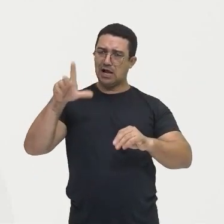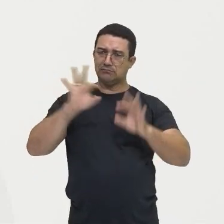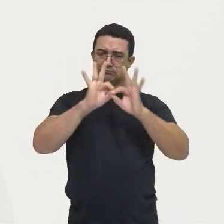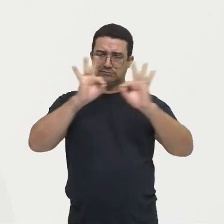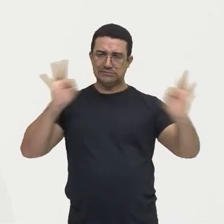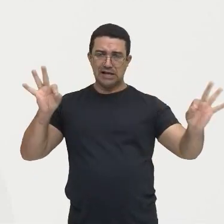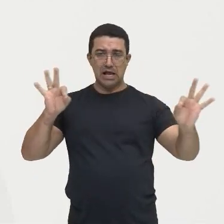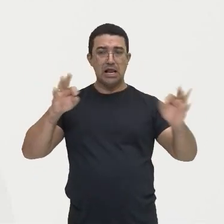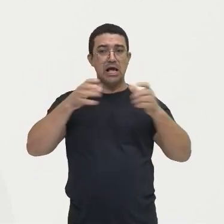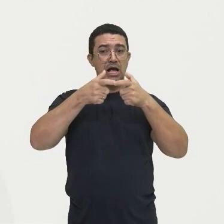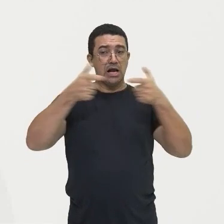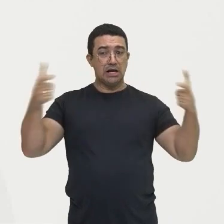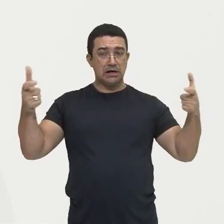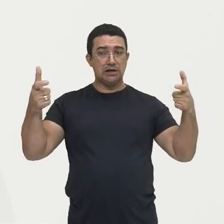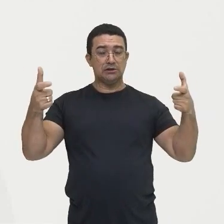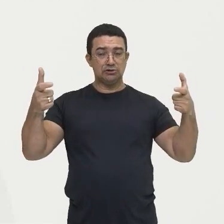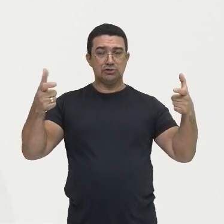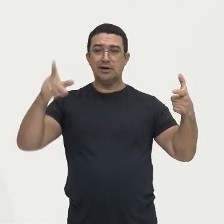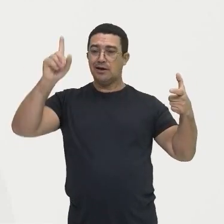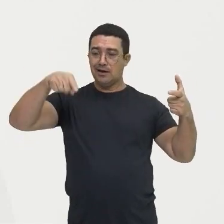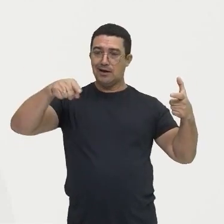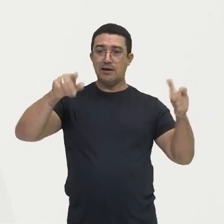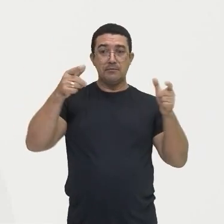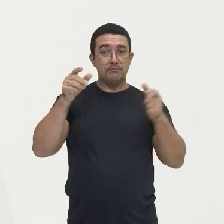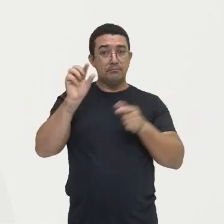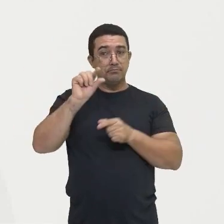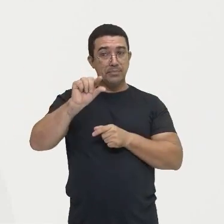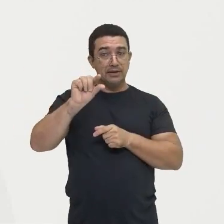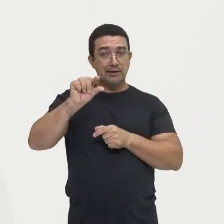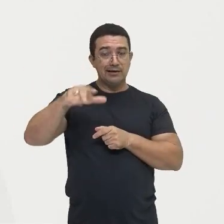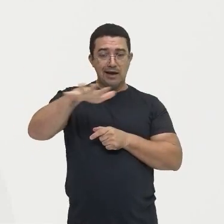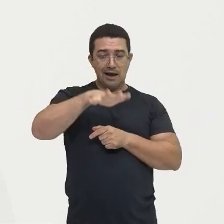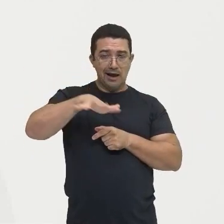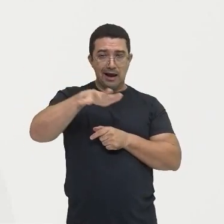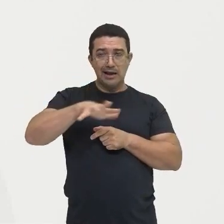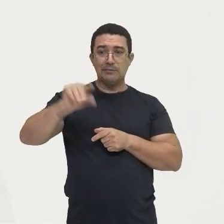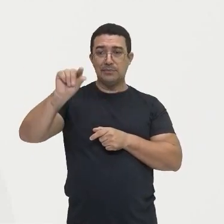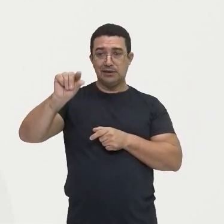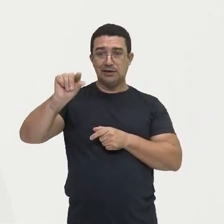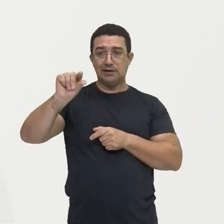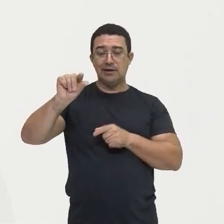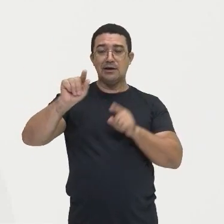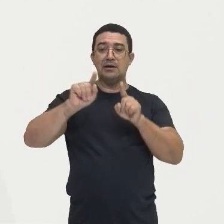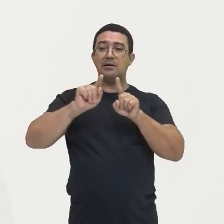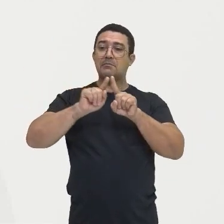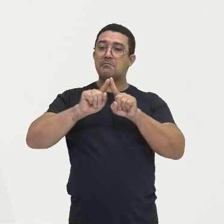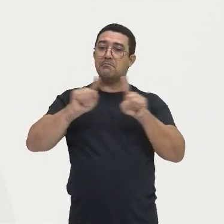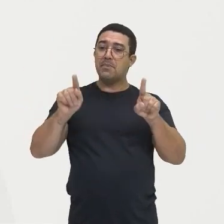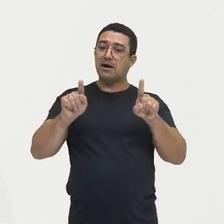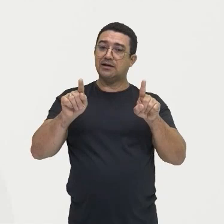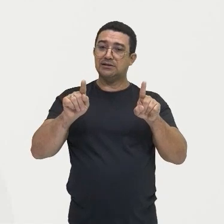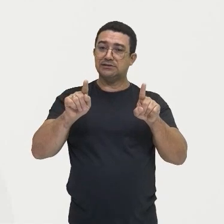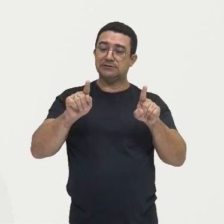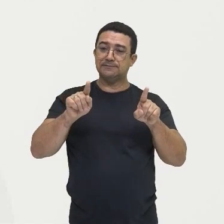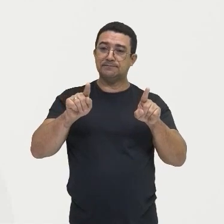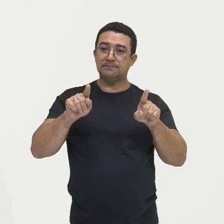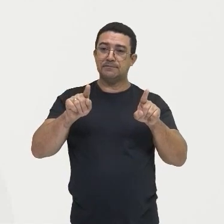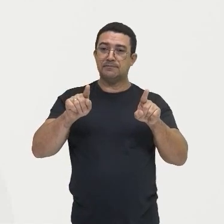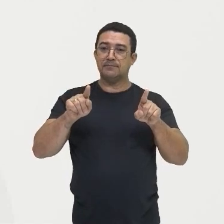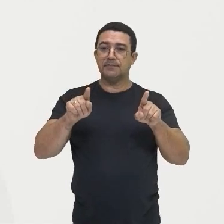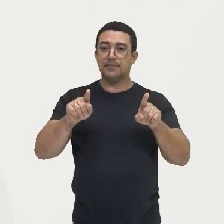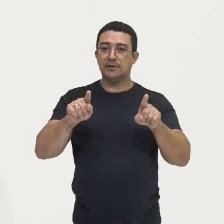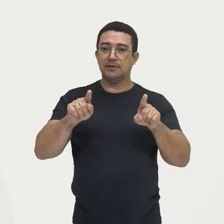ela é pequena, tá certo? Então, você tem uma pequena área sendo representada e a área e